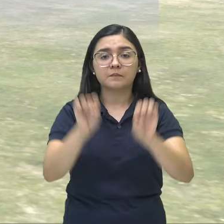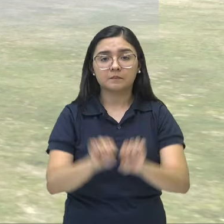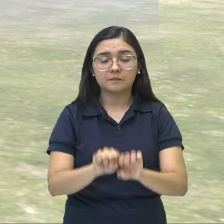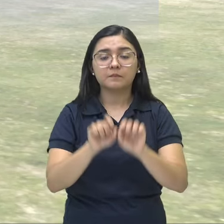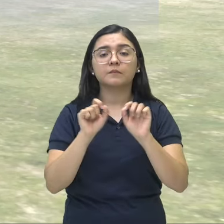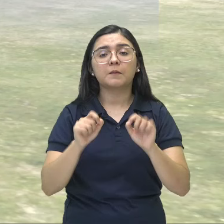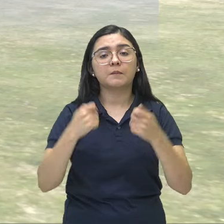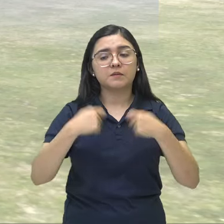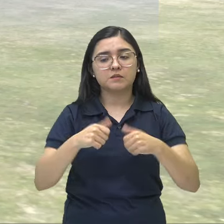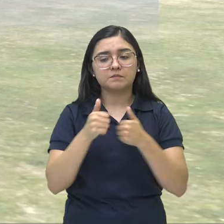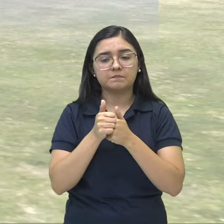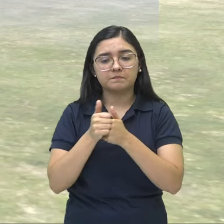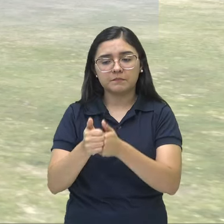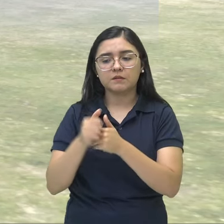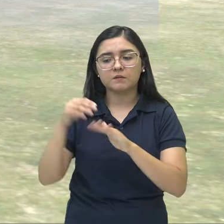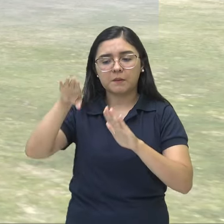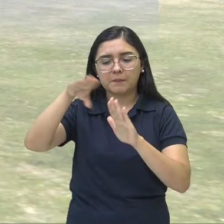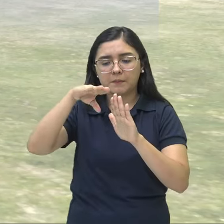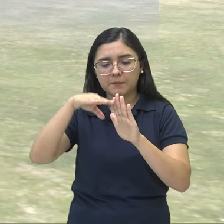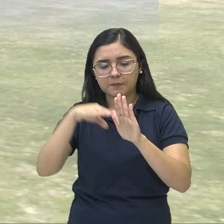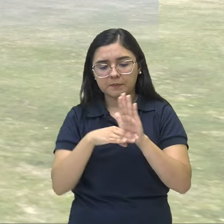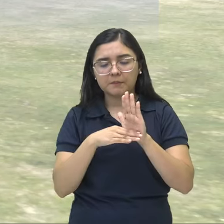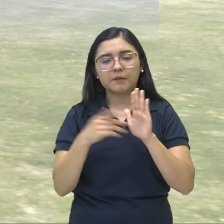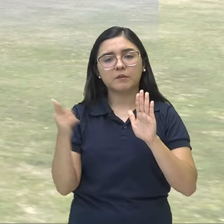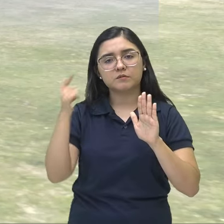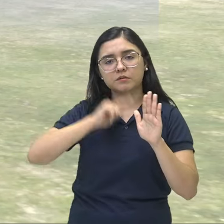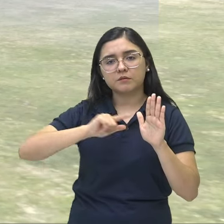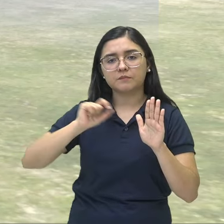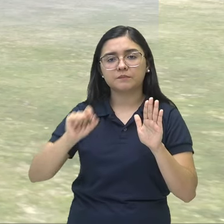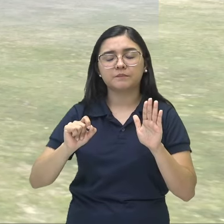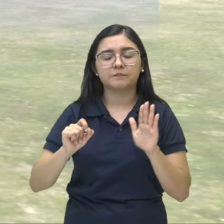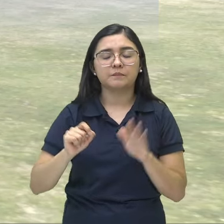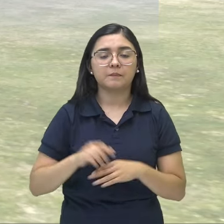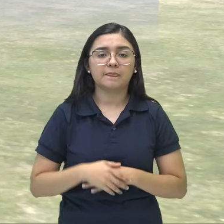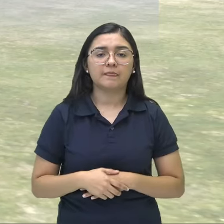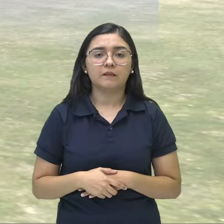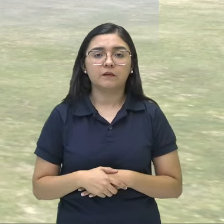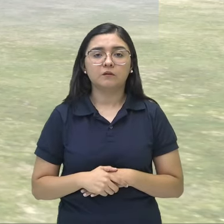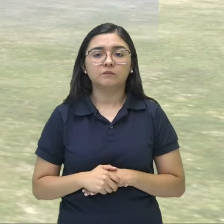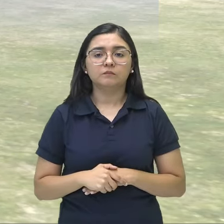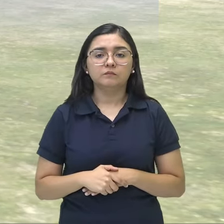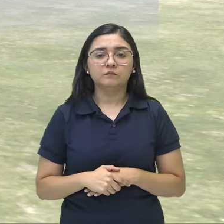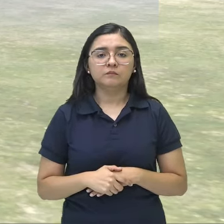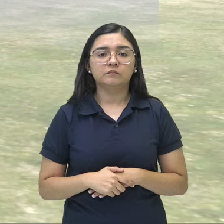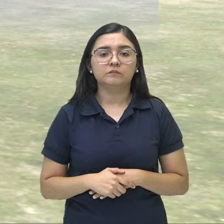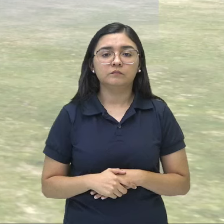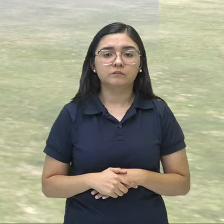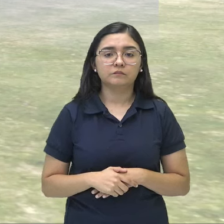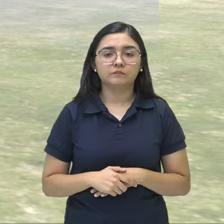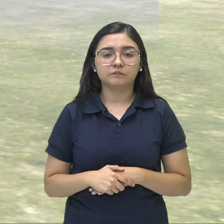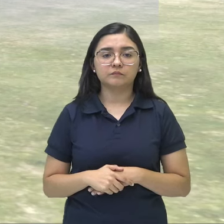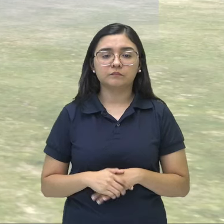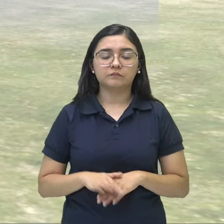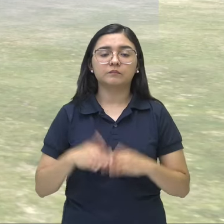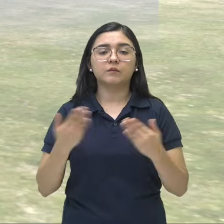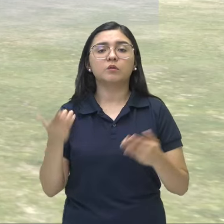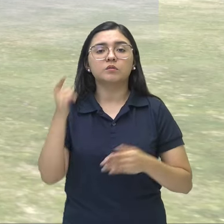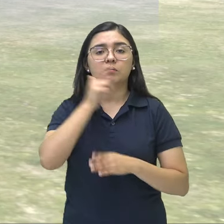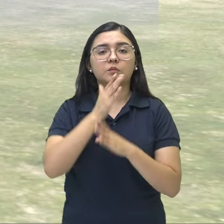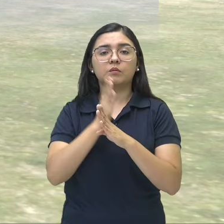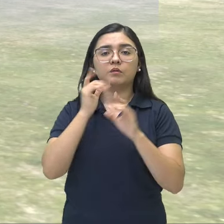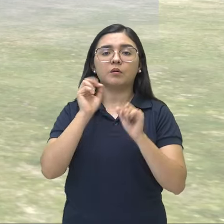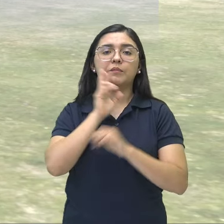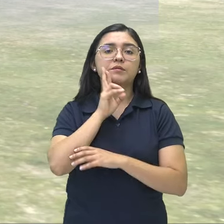se deve seguir para que sejam feitas, né, chega-se a um